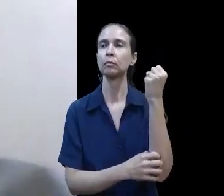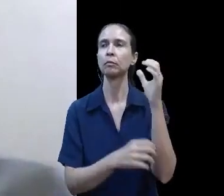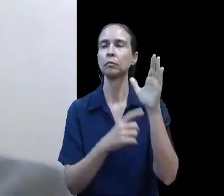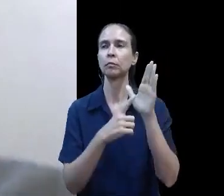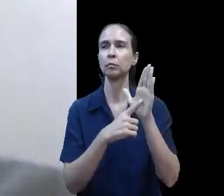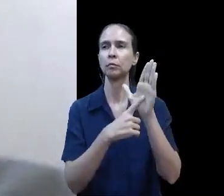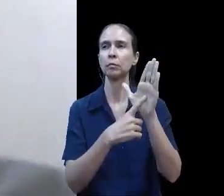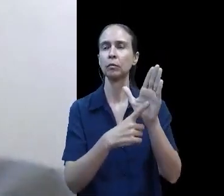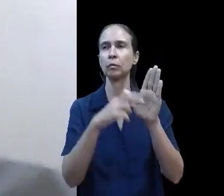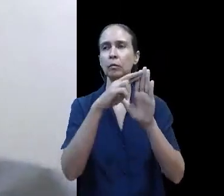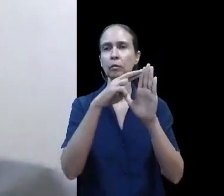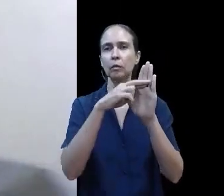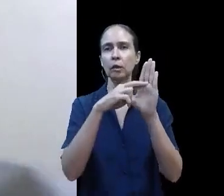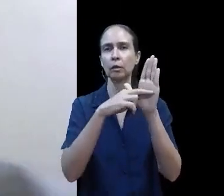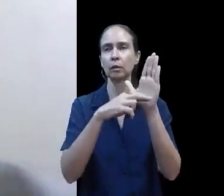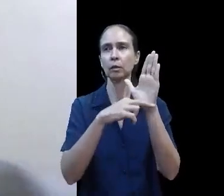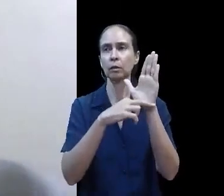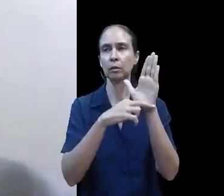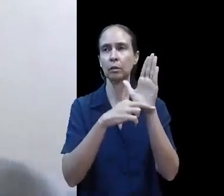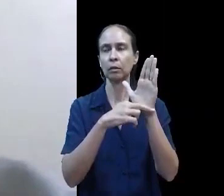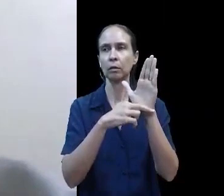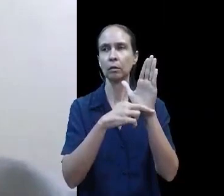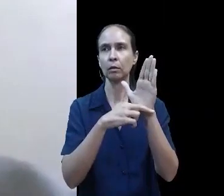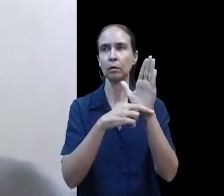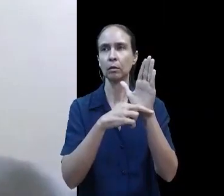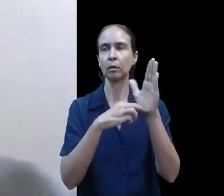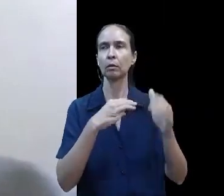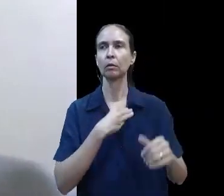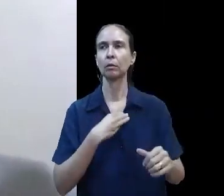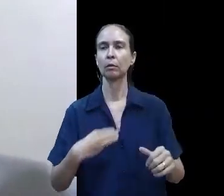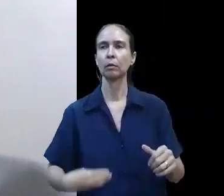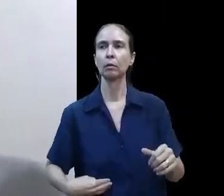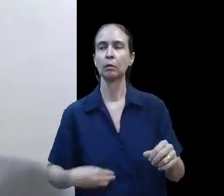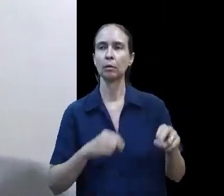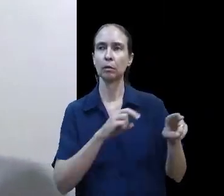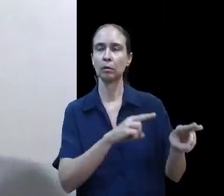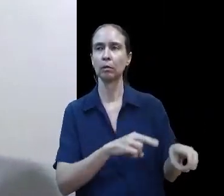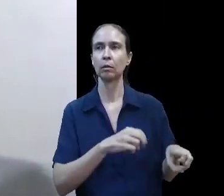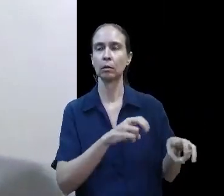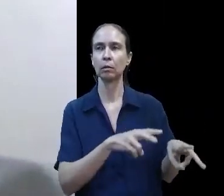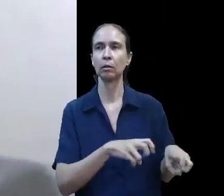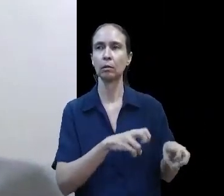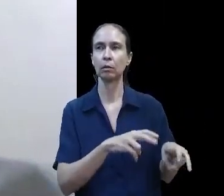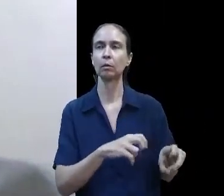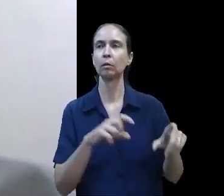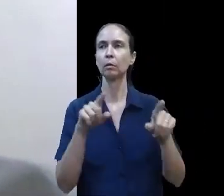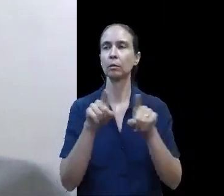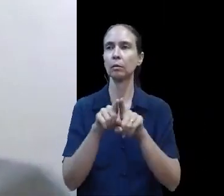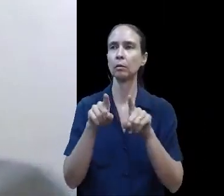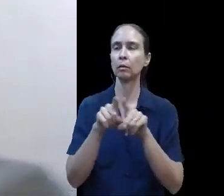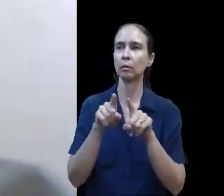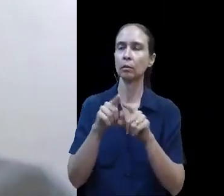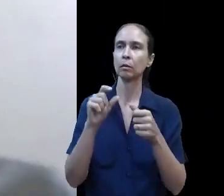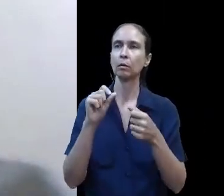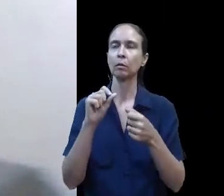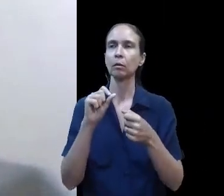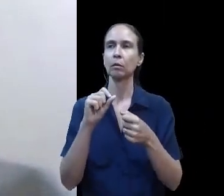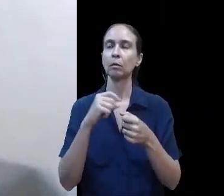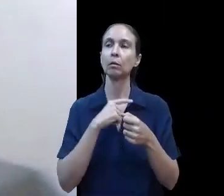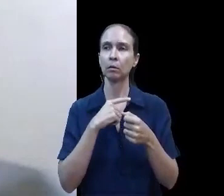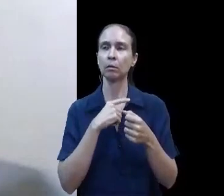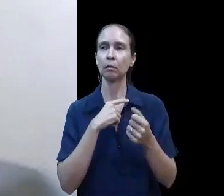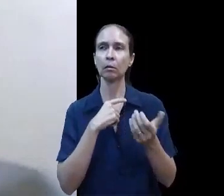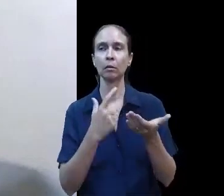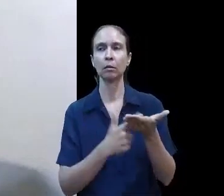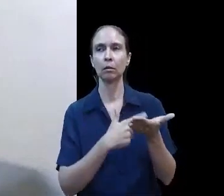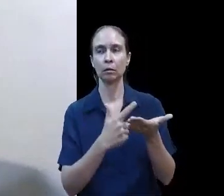do Ministério da Agricultura, e também temos algumas cartilhas publicadas pela Embrapa em